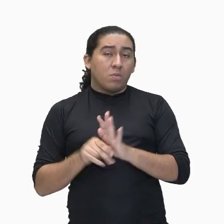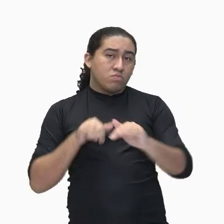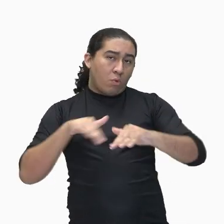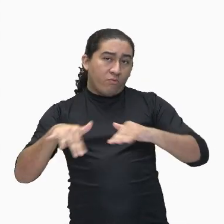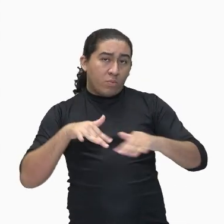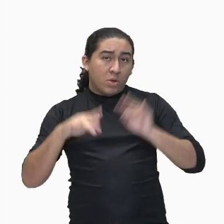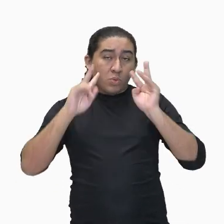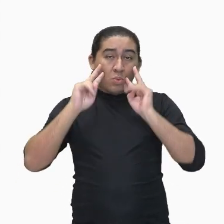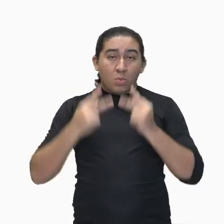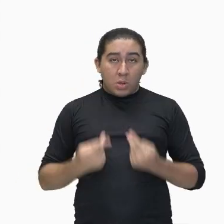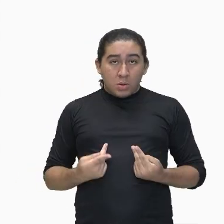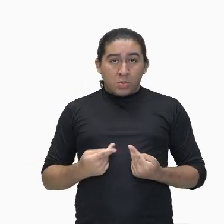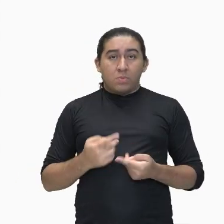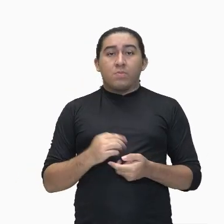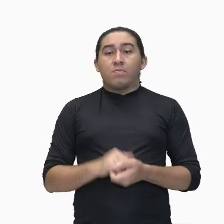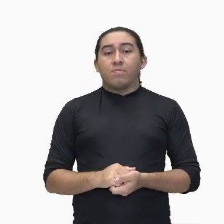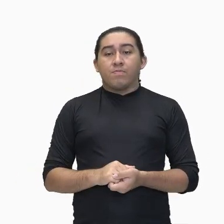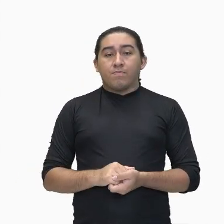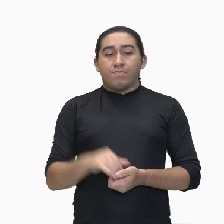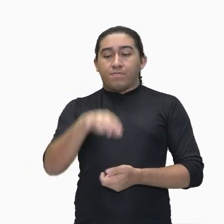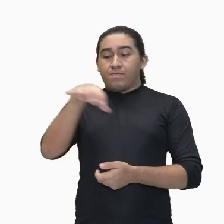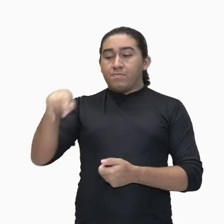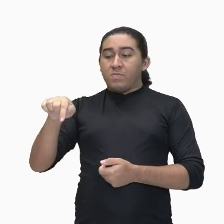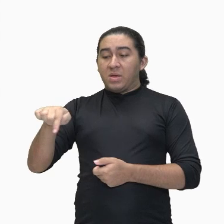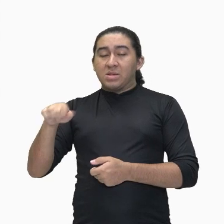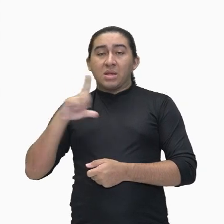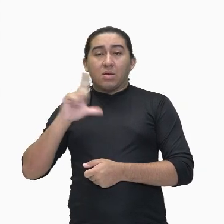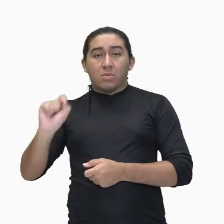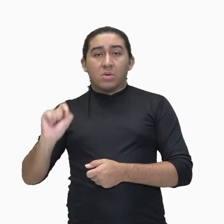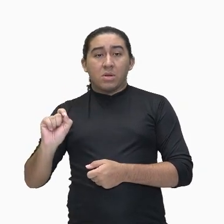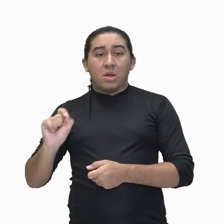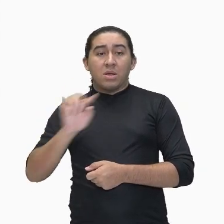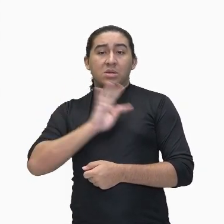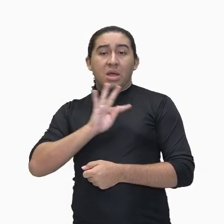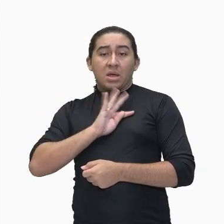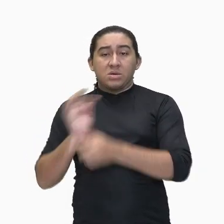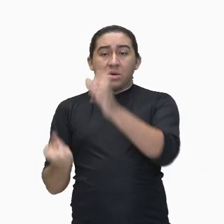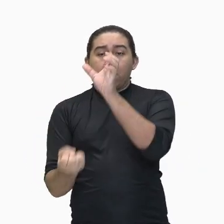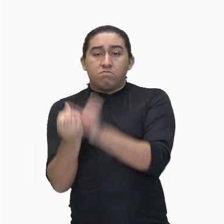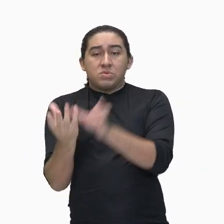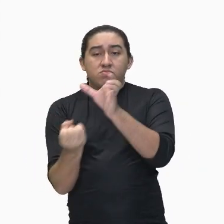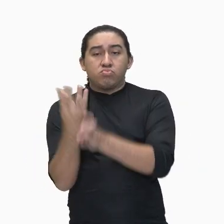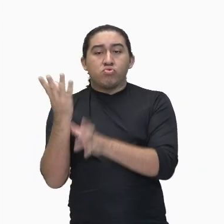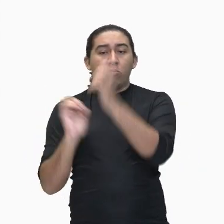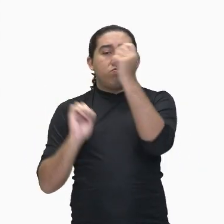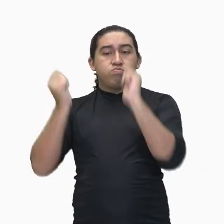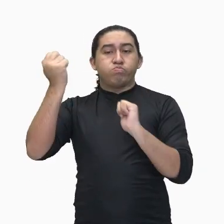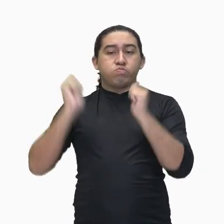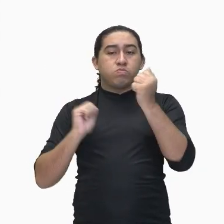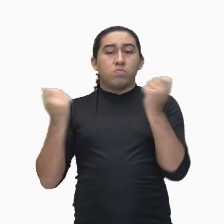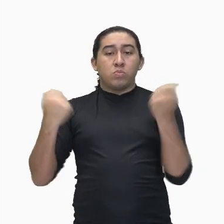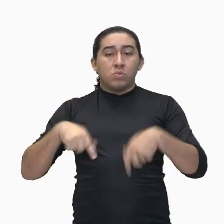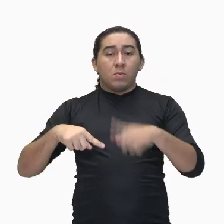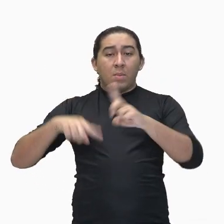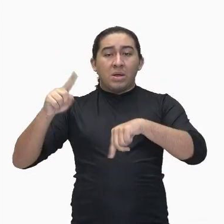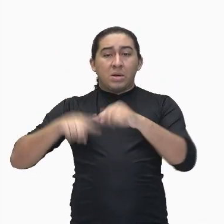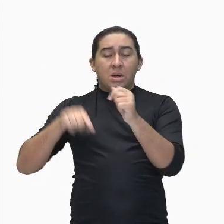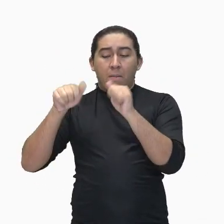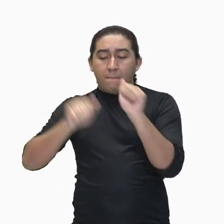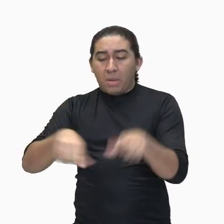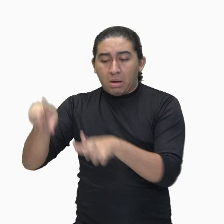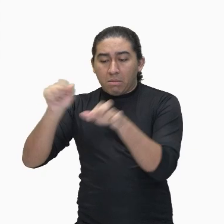humana. E as produtivas, que são relativas, então, ao